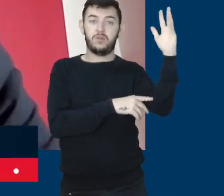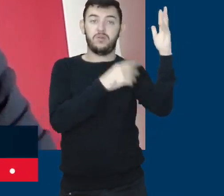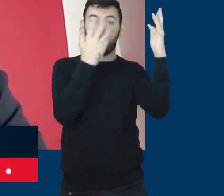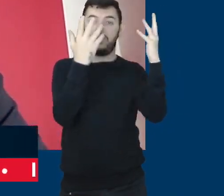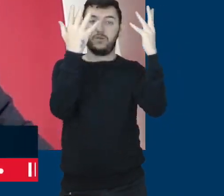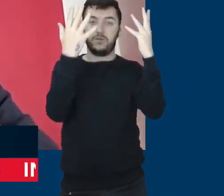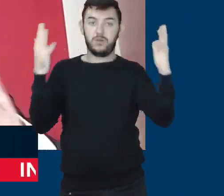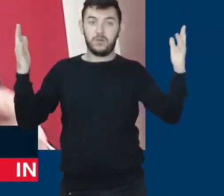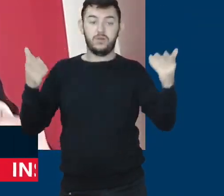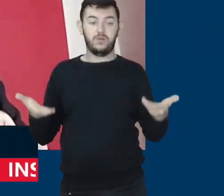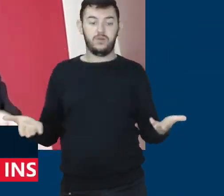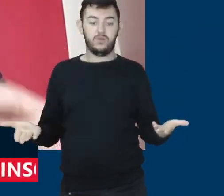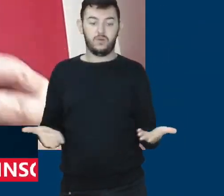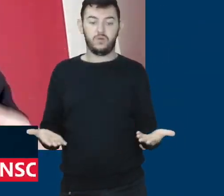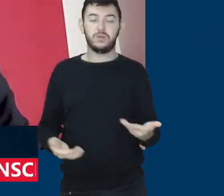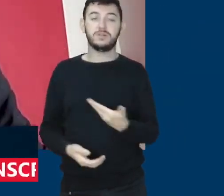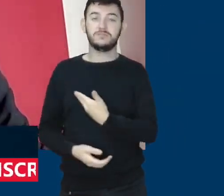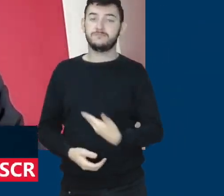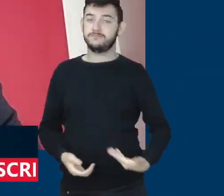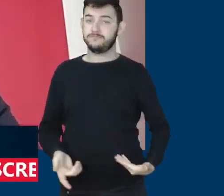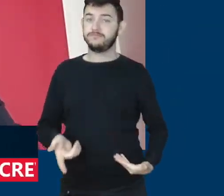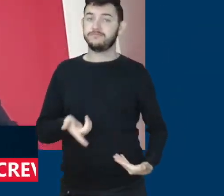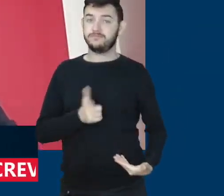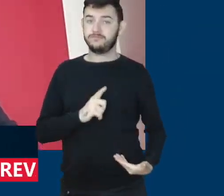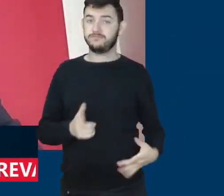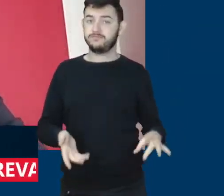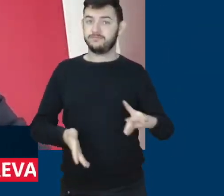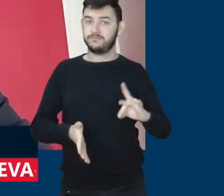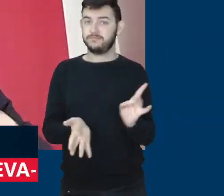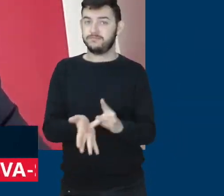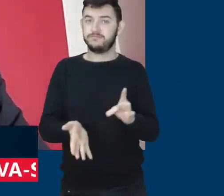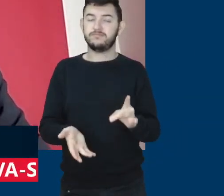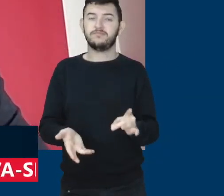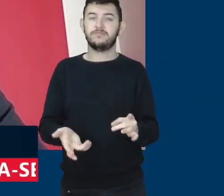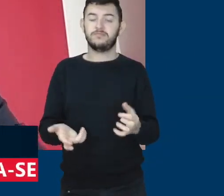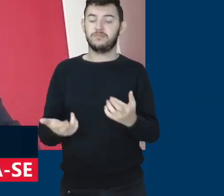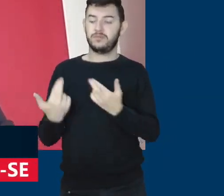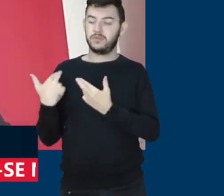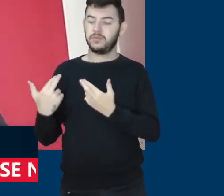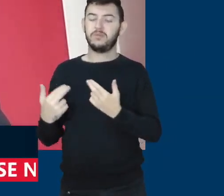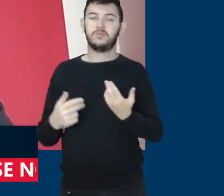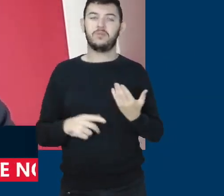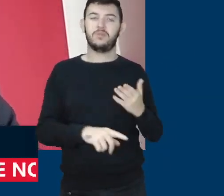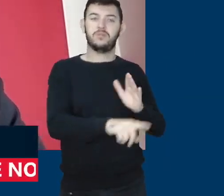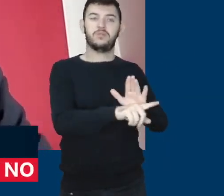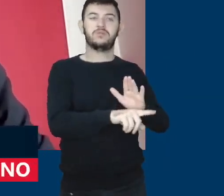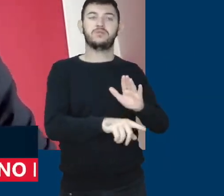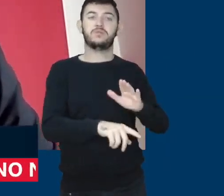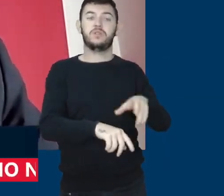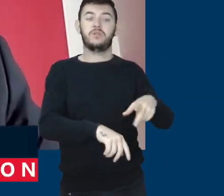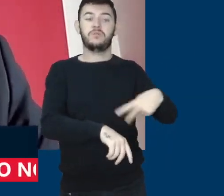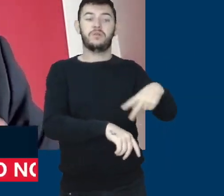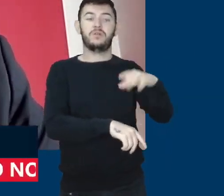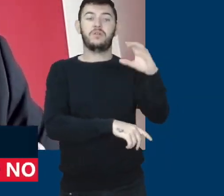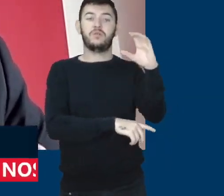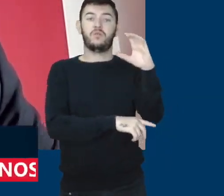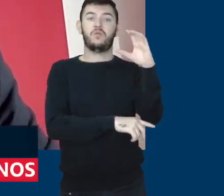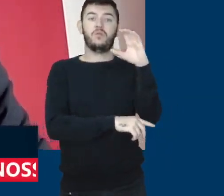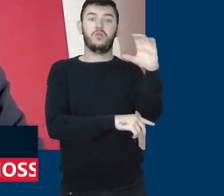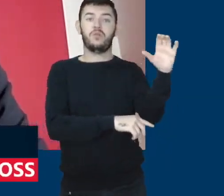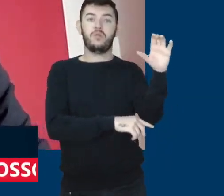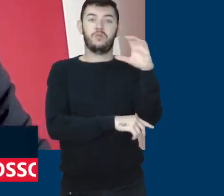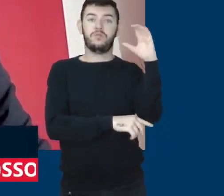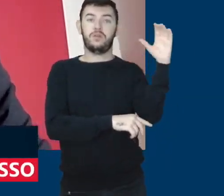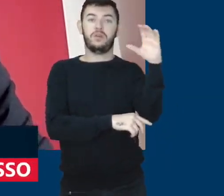felizmente, que tem compromissos, tanto com o país quanto a América Latina, semelhantes ao que nós temos hoje no